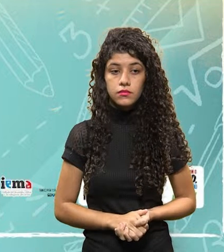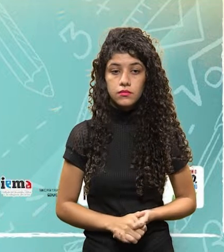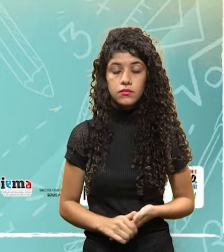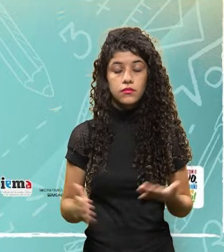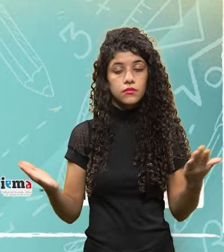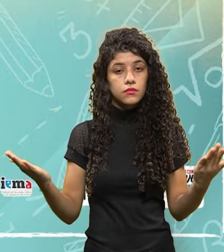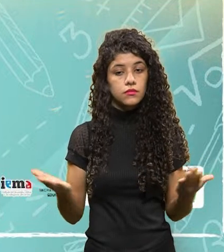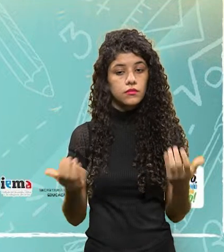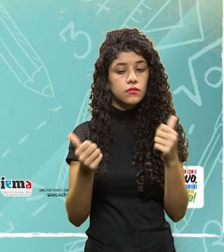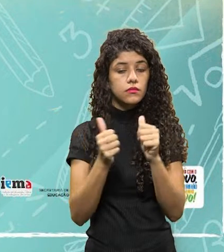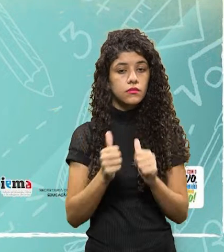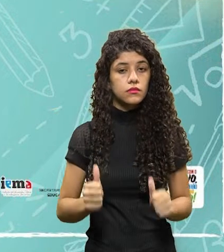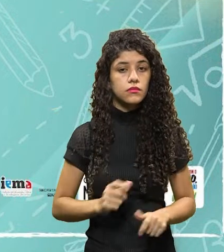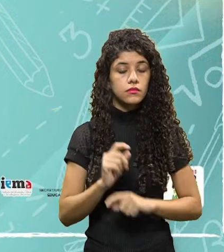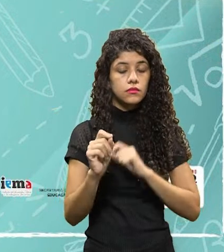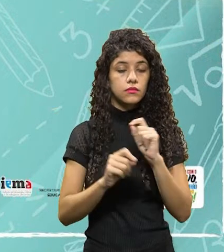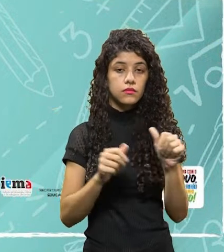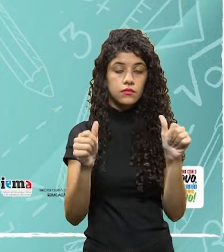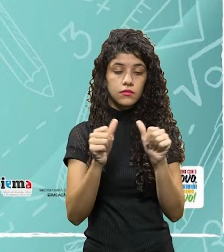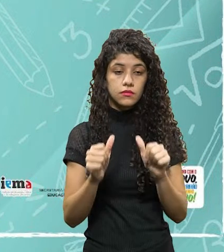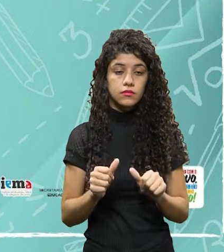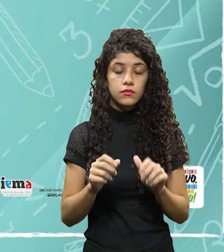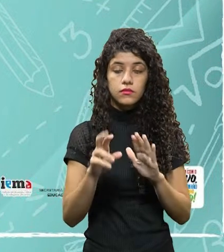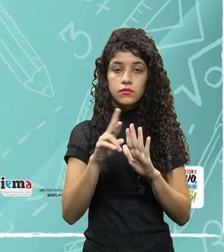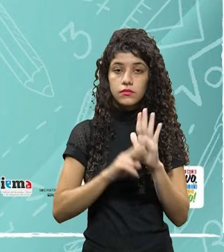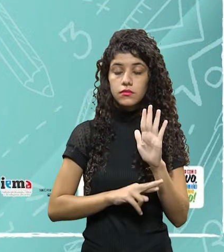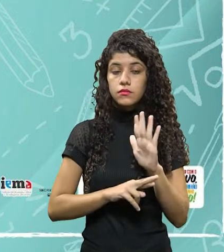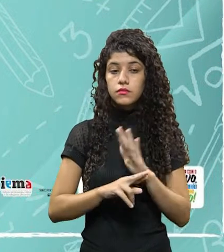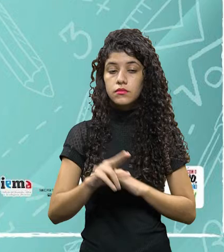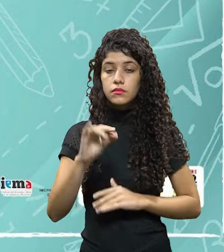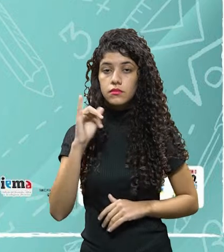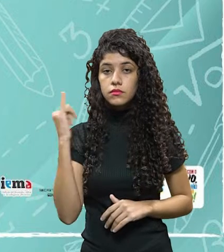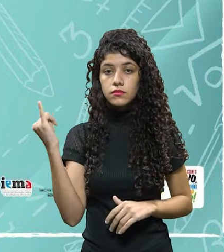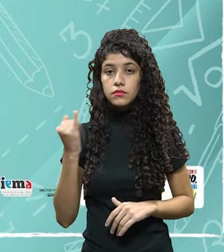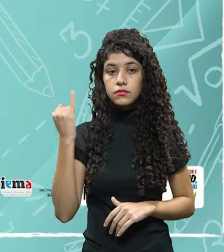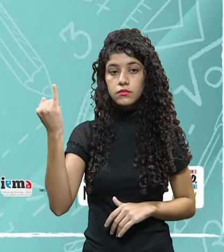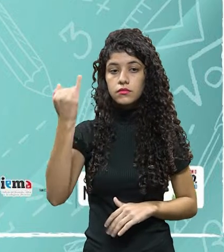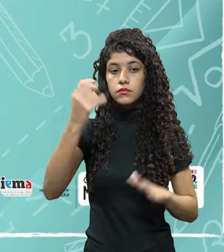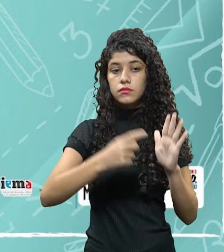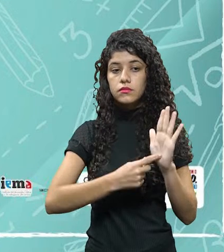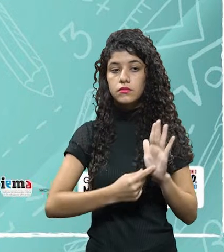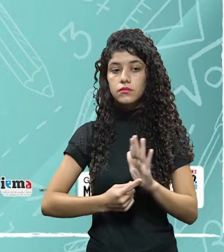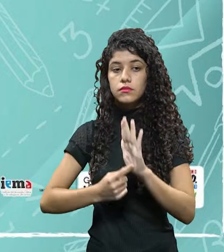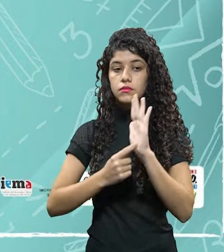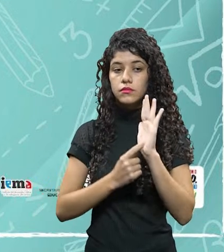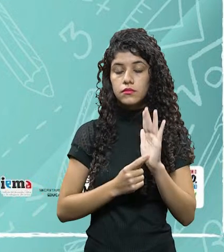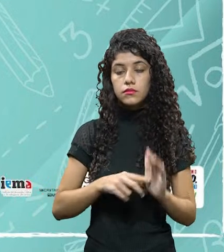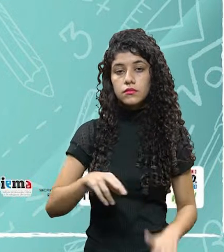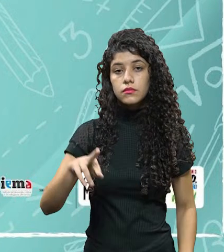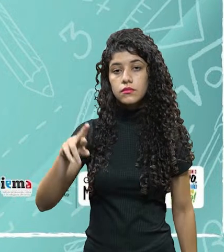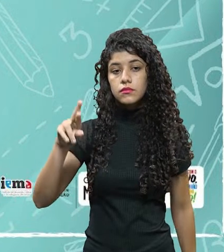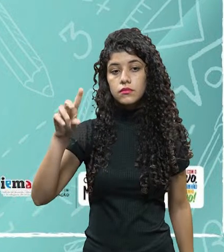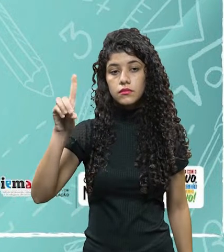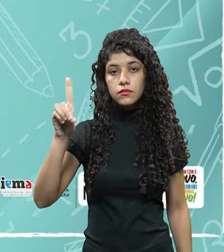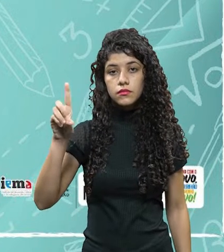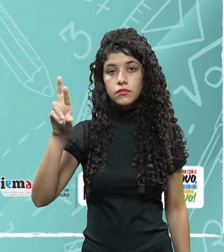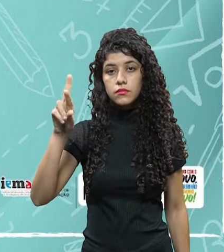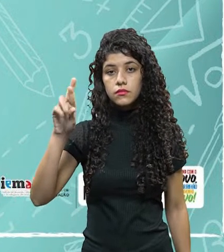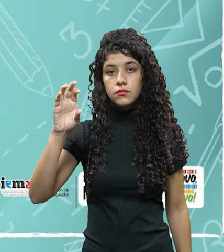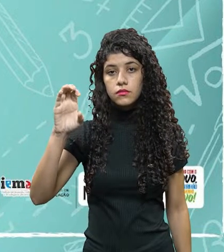Agora vamos aqui analisar um outro relatório contábil importante, que é a demonstração do resultado do exercício, a